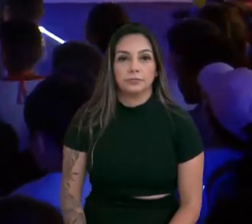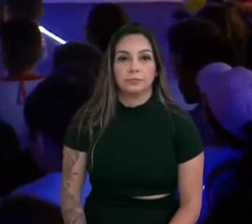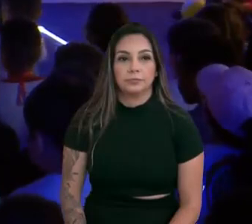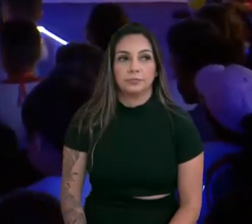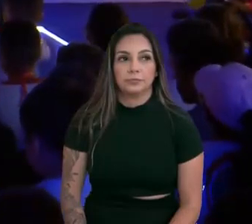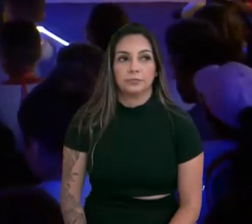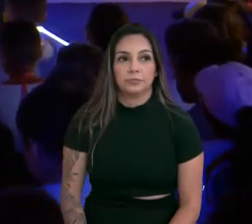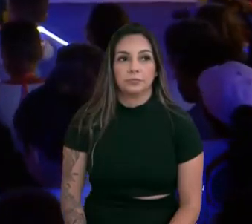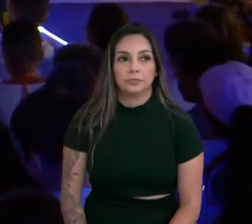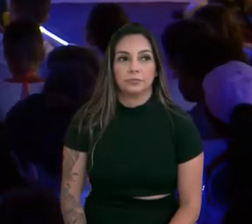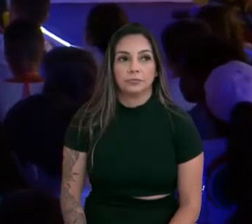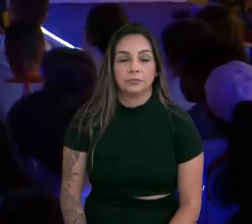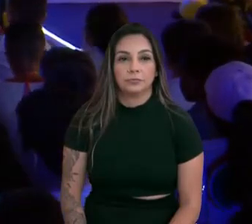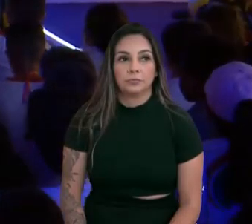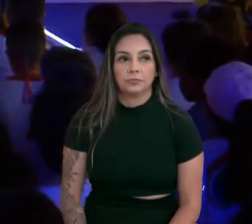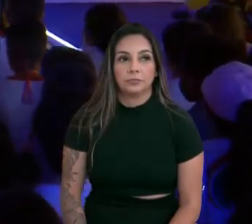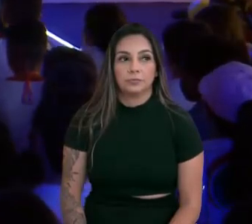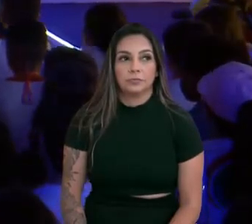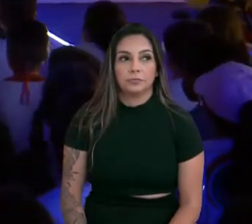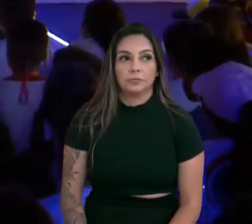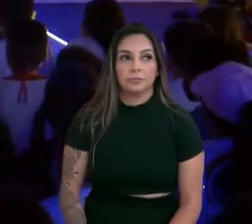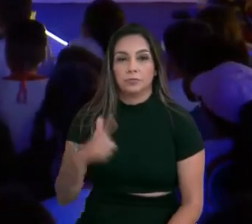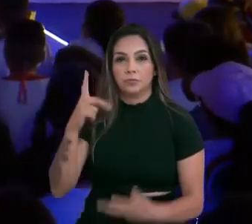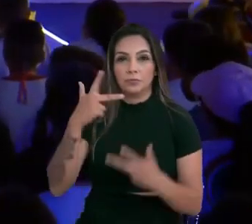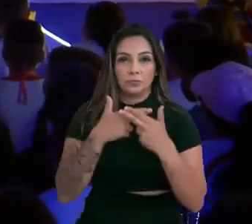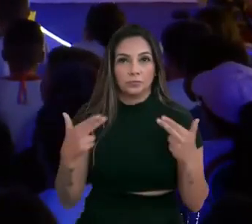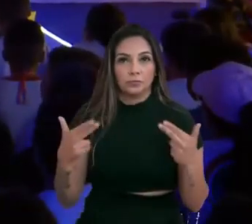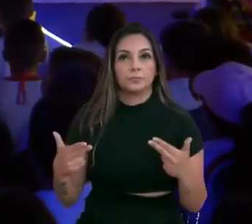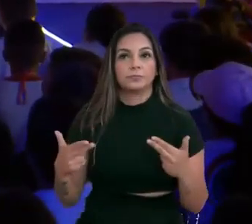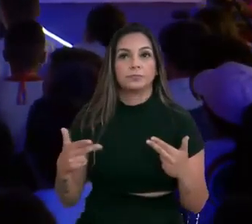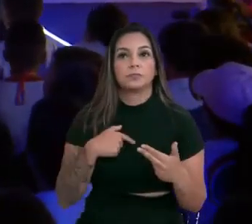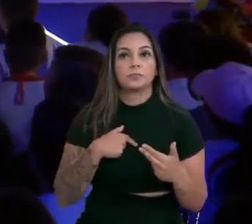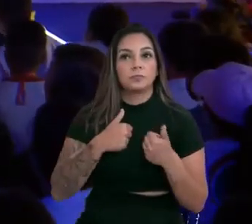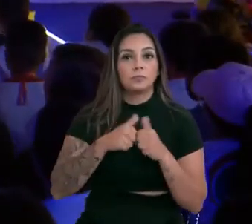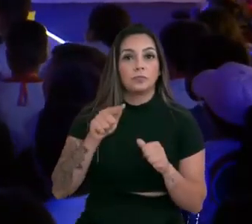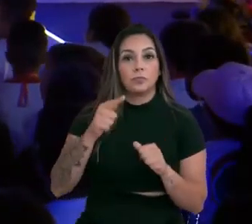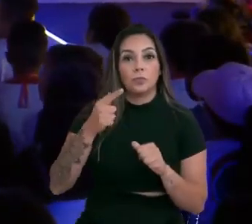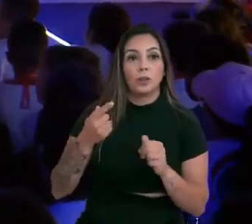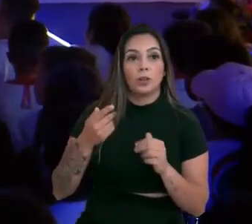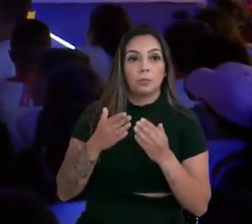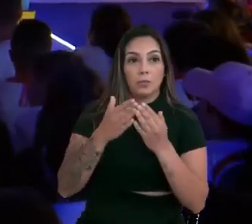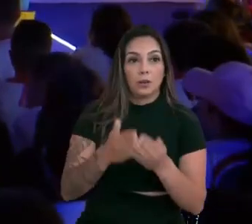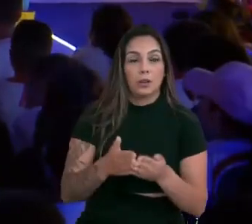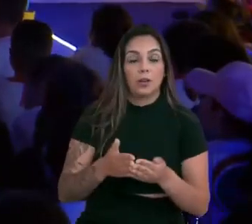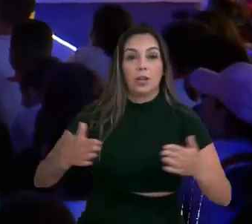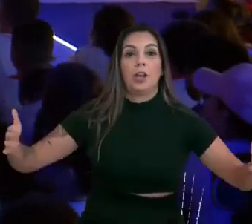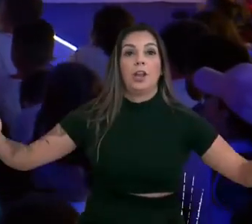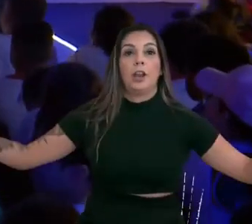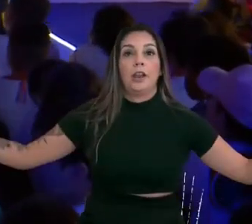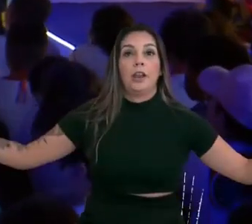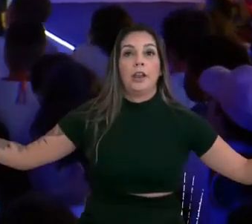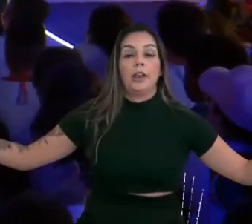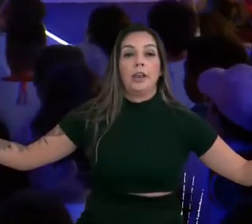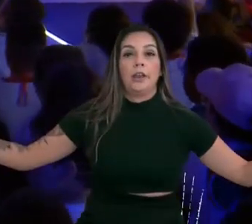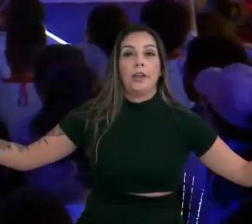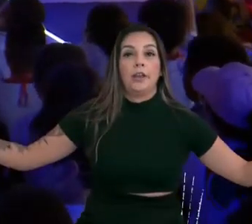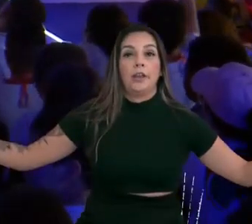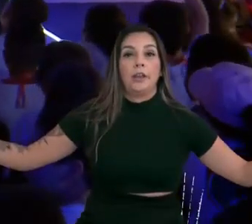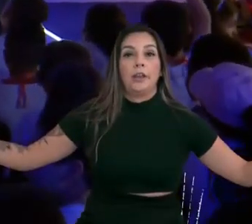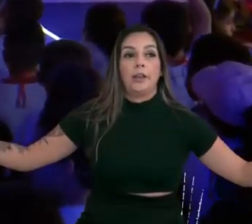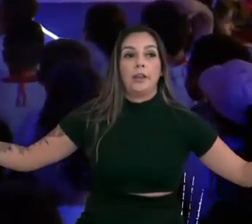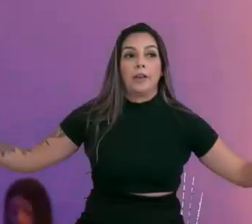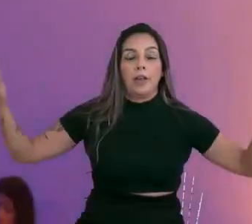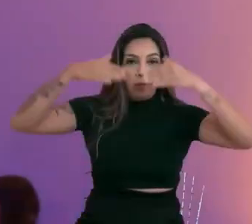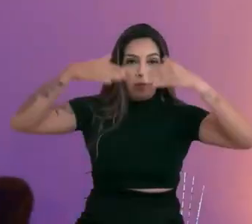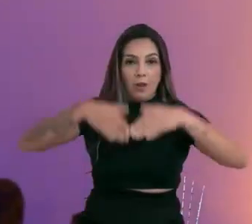Legal. Turminha, outra coisa. Quando eu estou num barco grande, tá? Para eu pular na